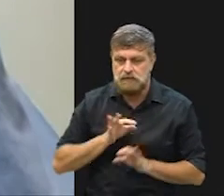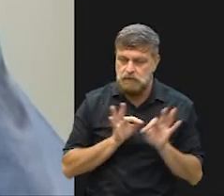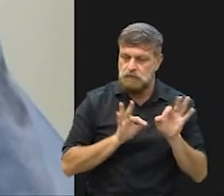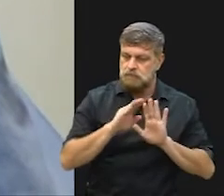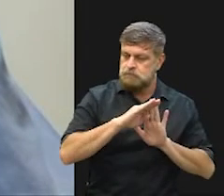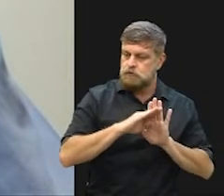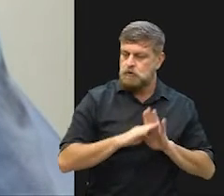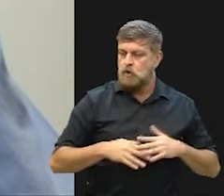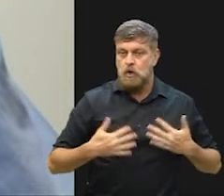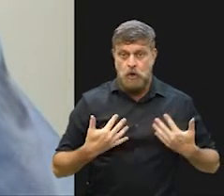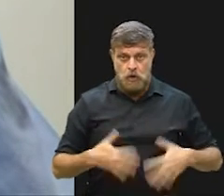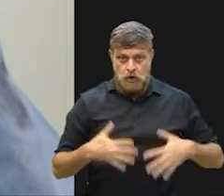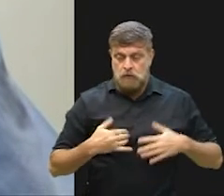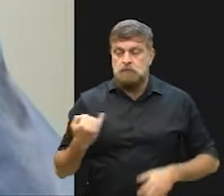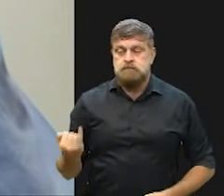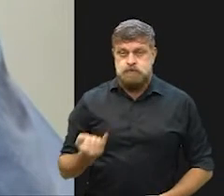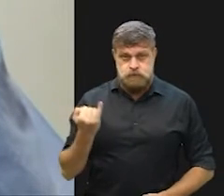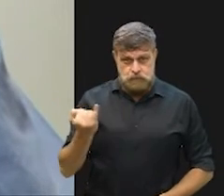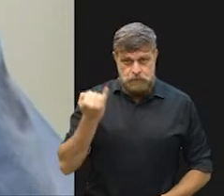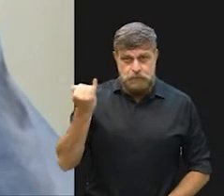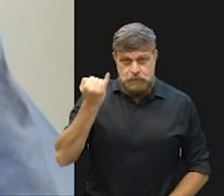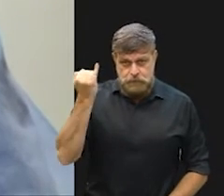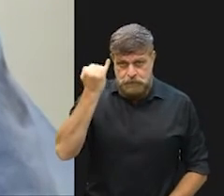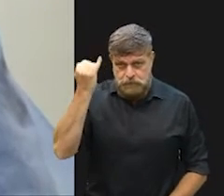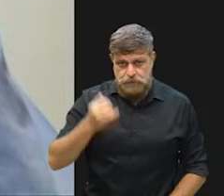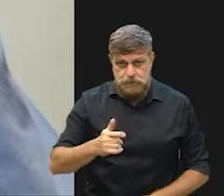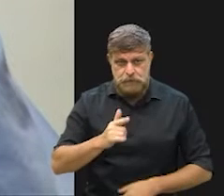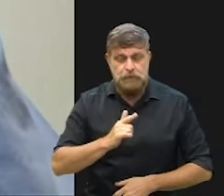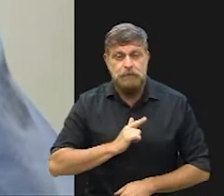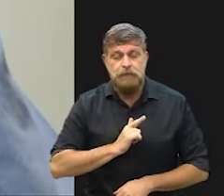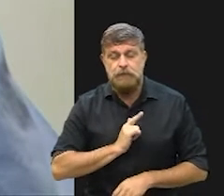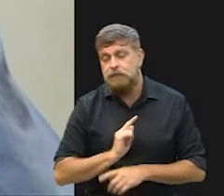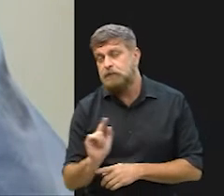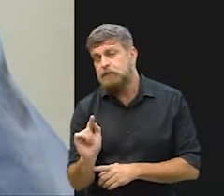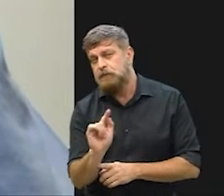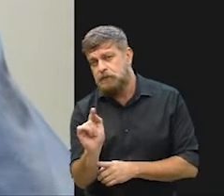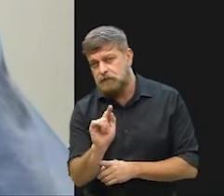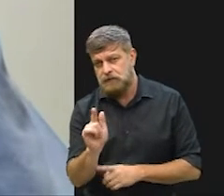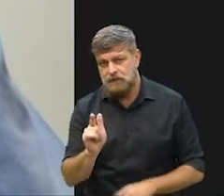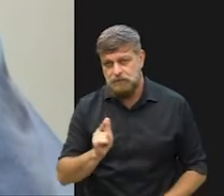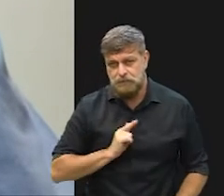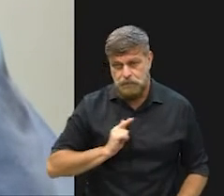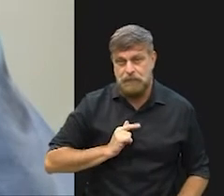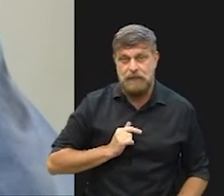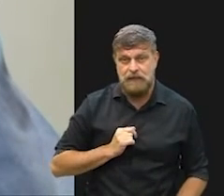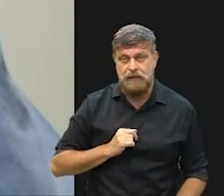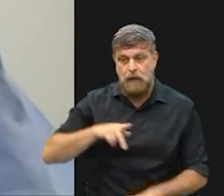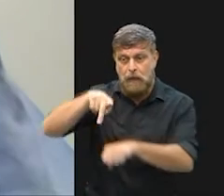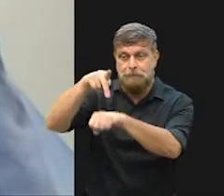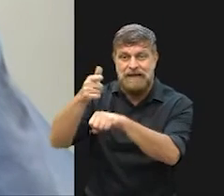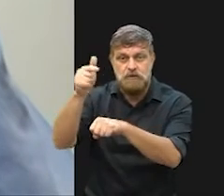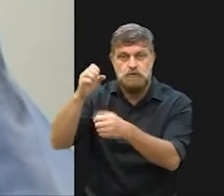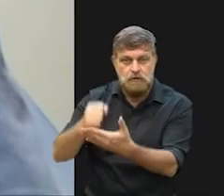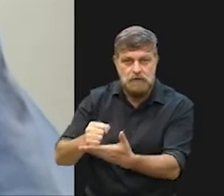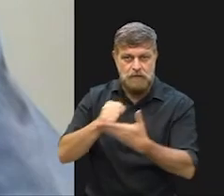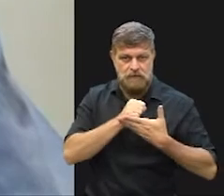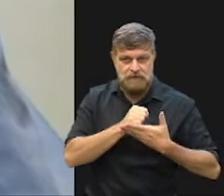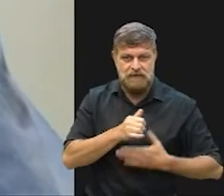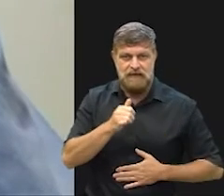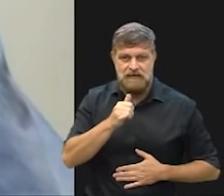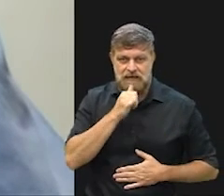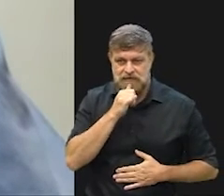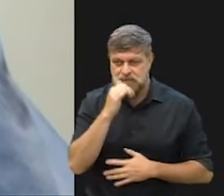projeto. É um projeto muito importante e ele tem colaboração internacional. Por exemplo,